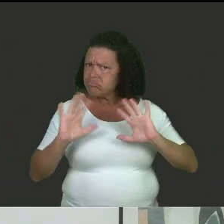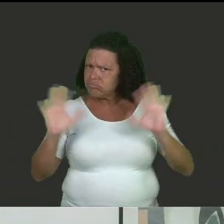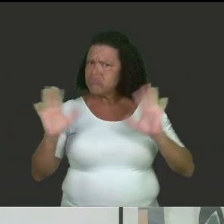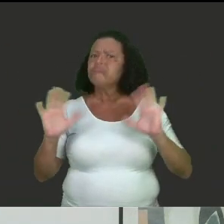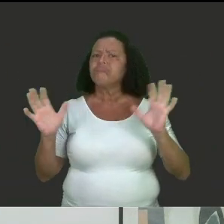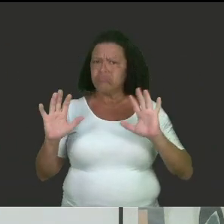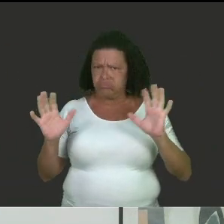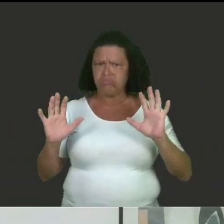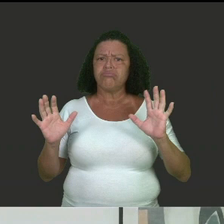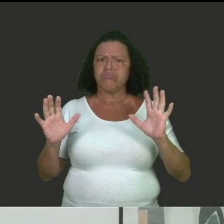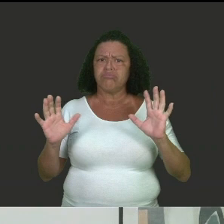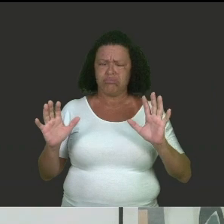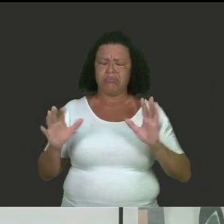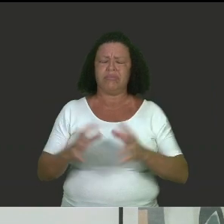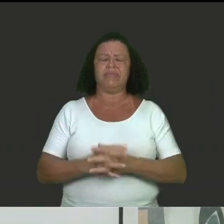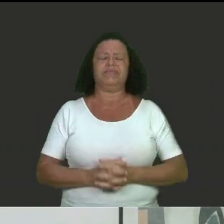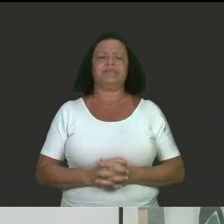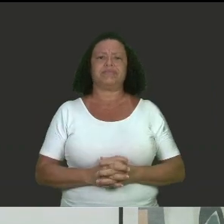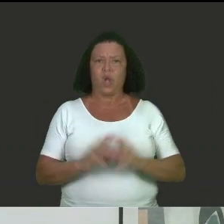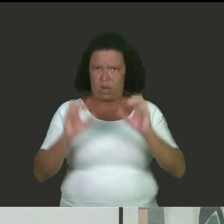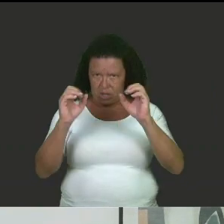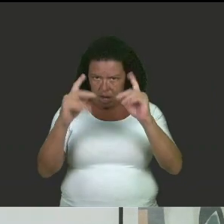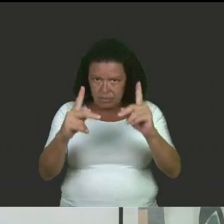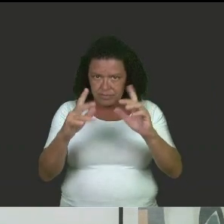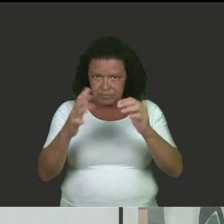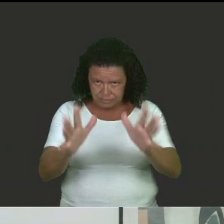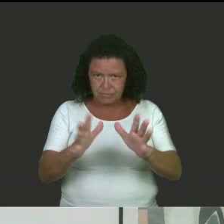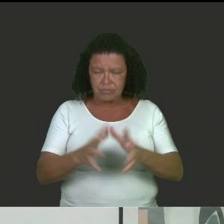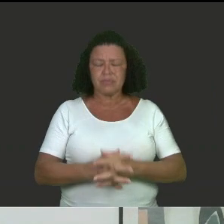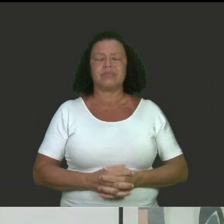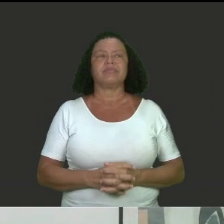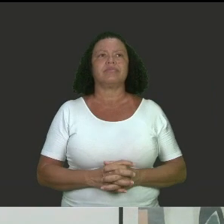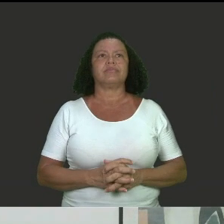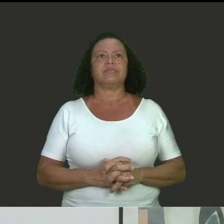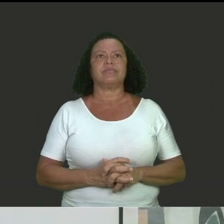advinda de cima. Ok?